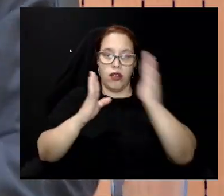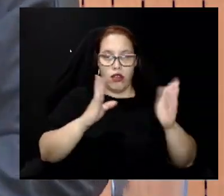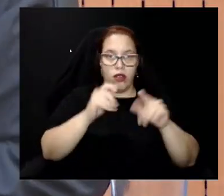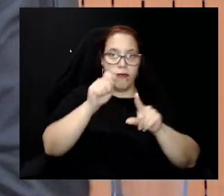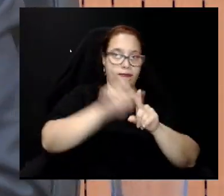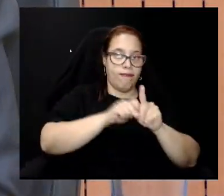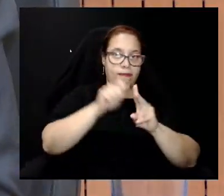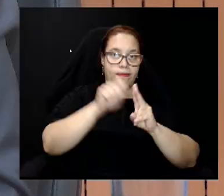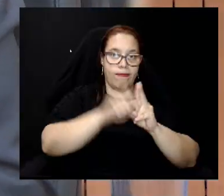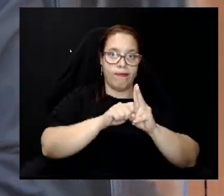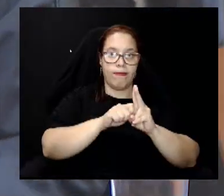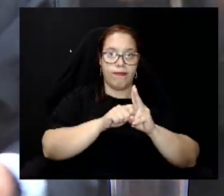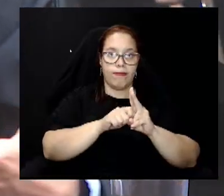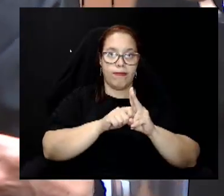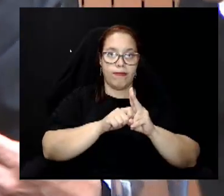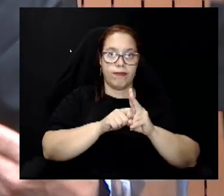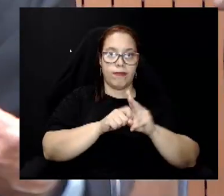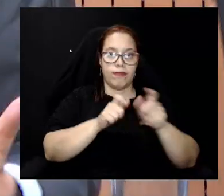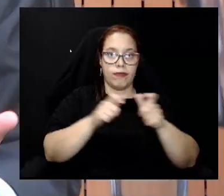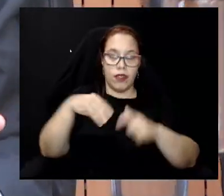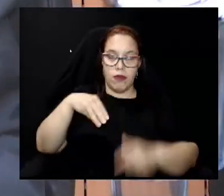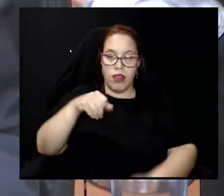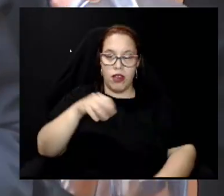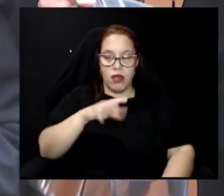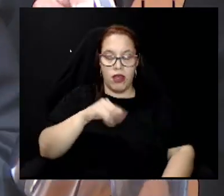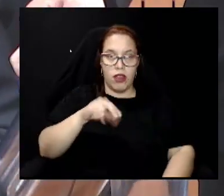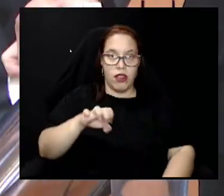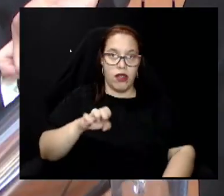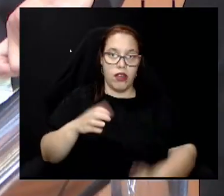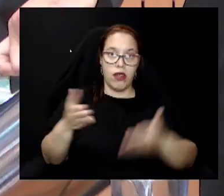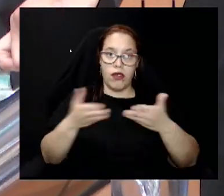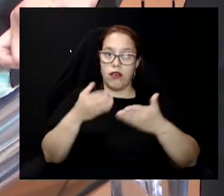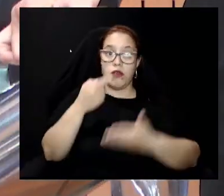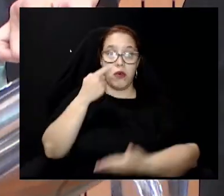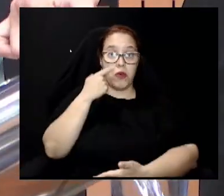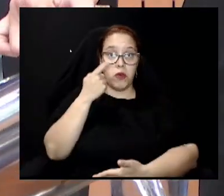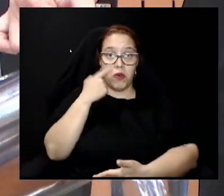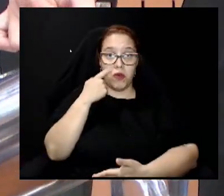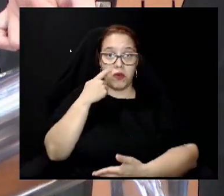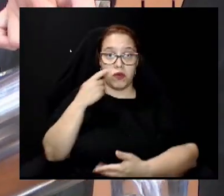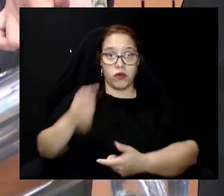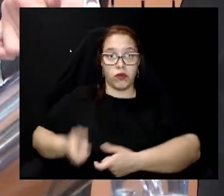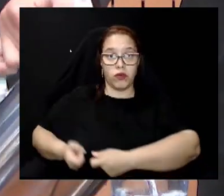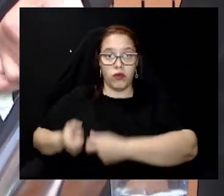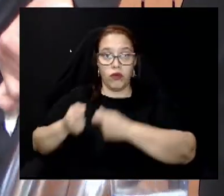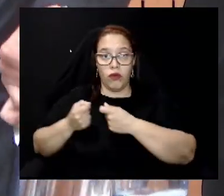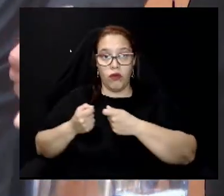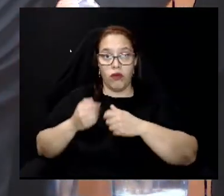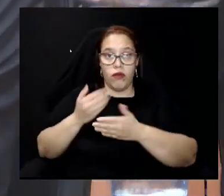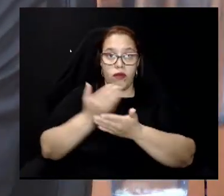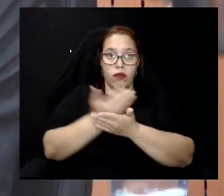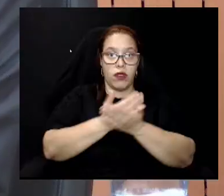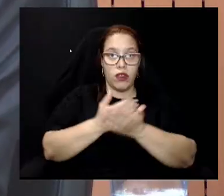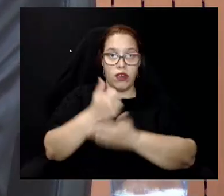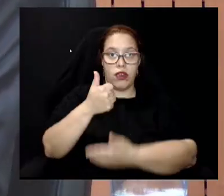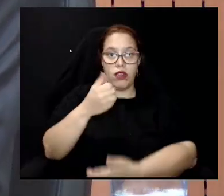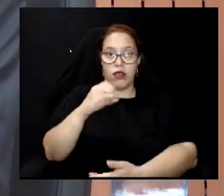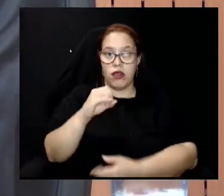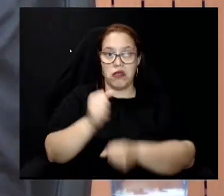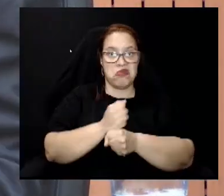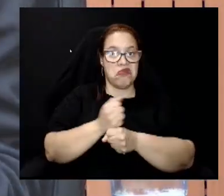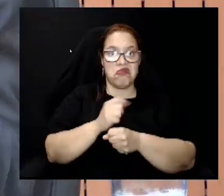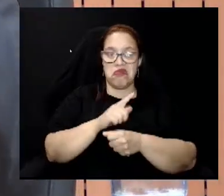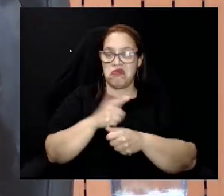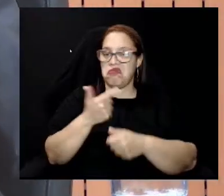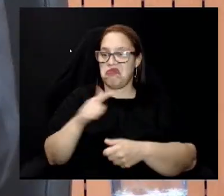da localização da metástase. Hoje, eu vejo casos de paciente com câncer de mama que está tratado há 10 anos sem sinal de doença.